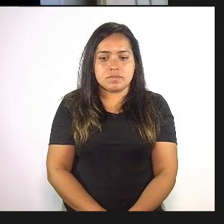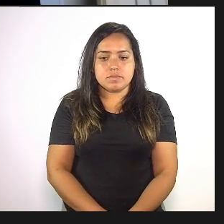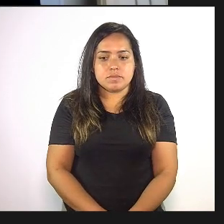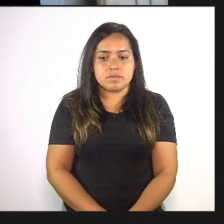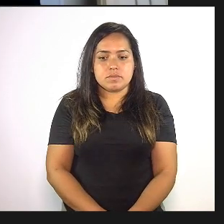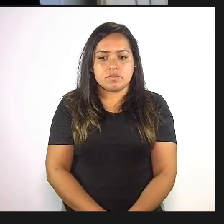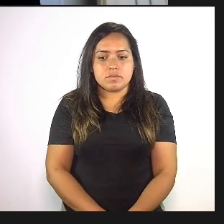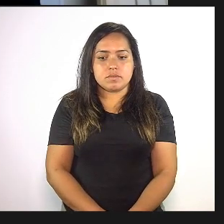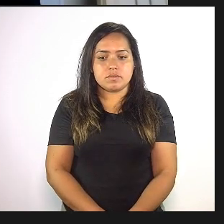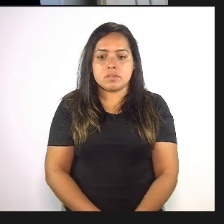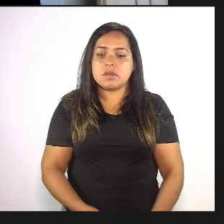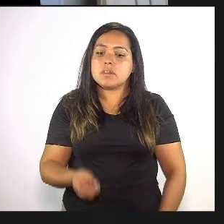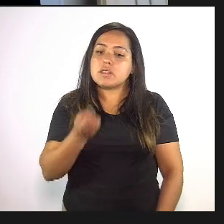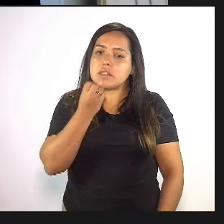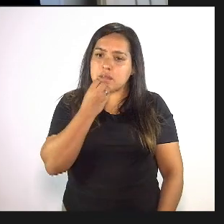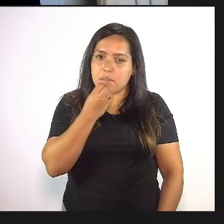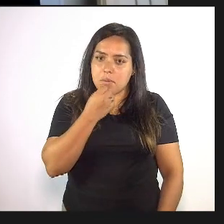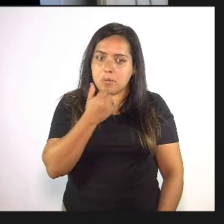Tá bom, seu Júlio.